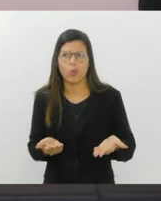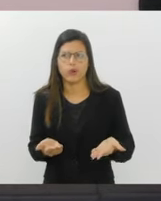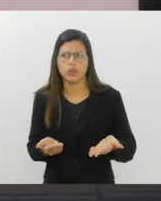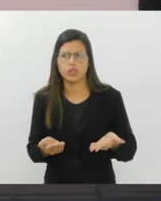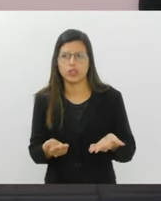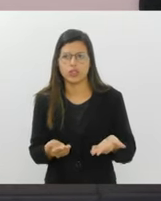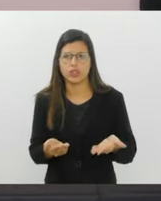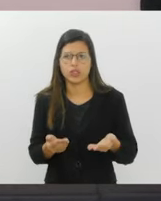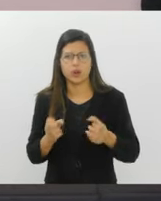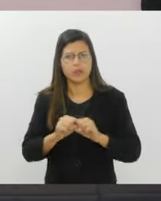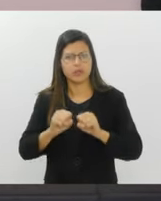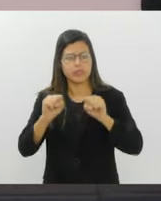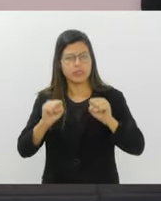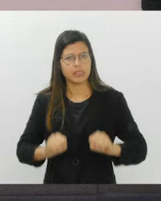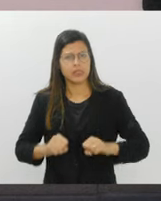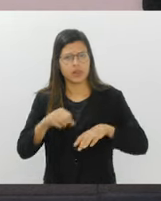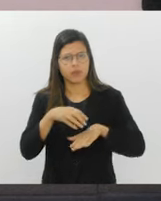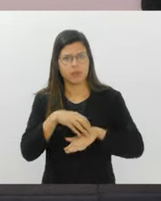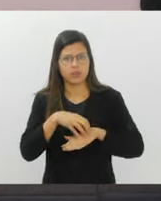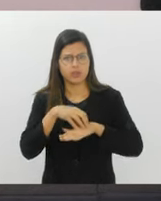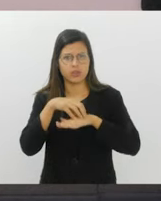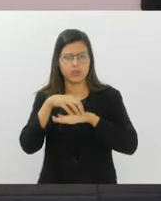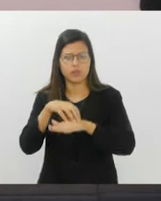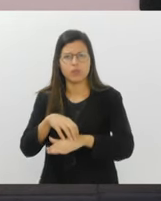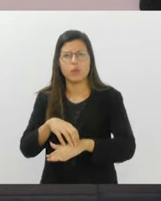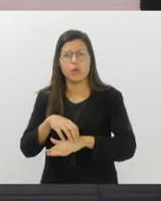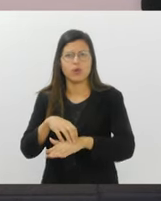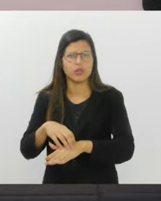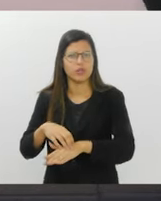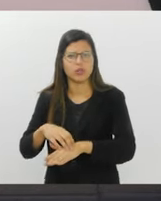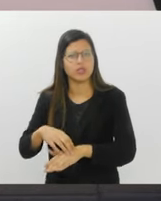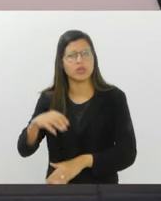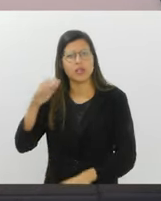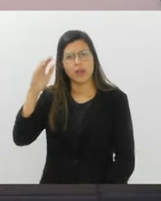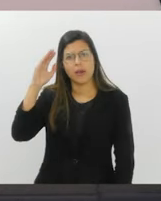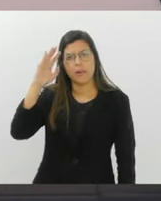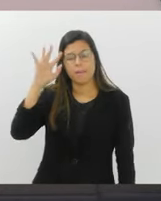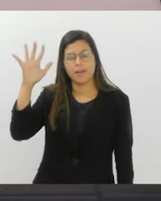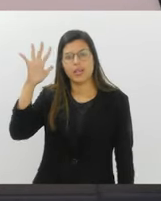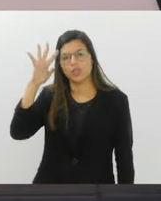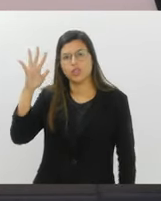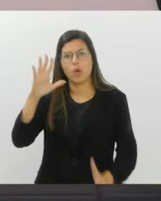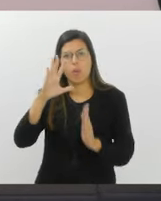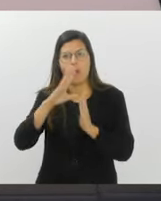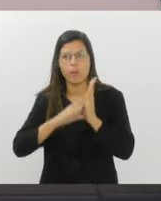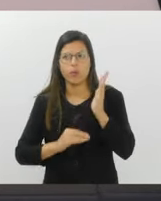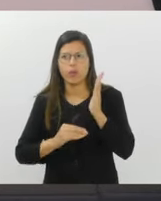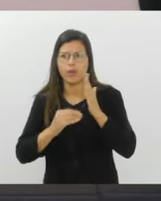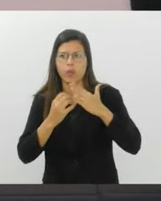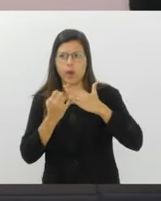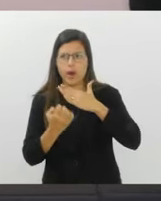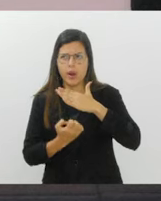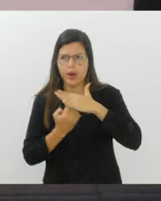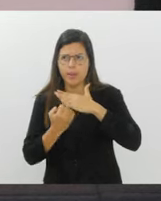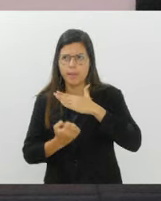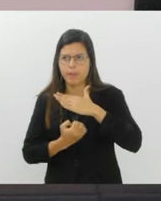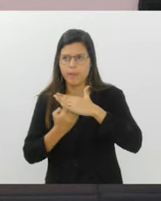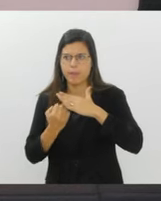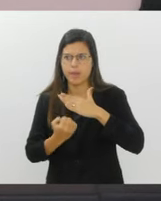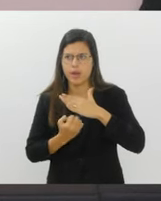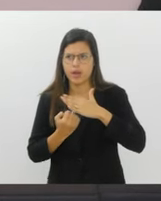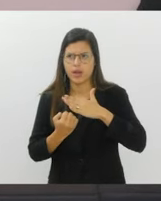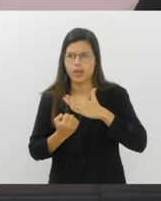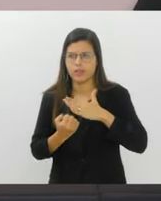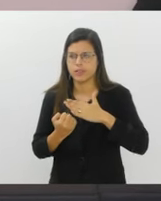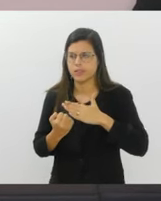qualquer sistema de transporte, você imaginar uma modelagem que a empresa vai pagar outorga ao